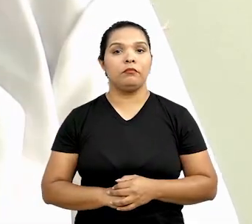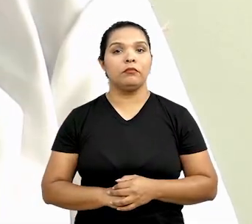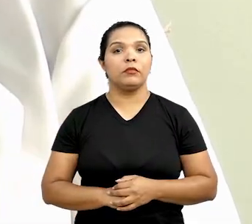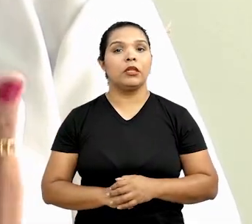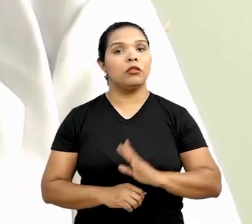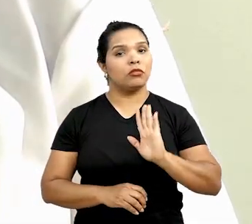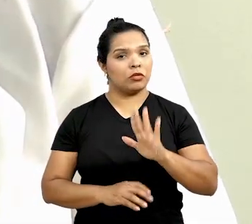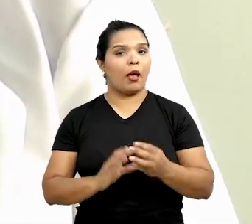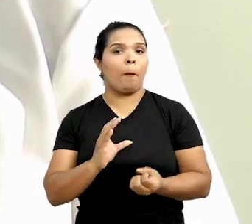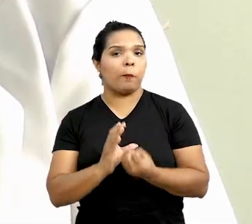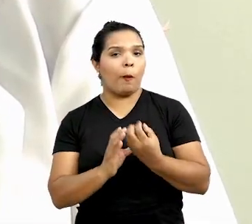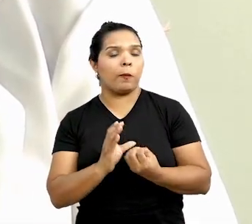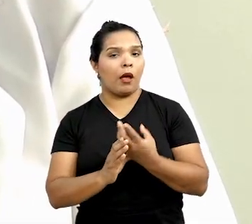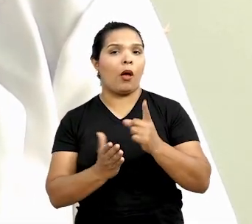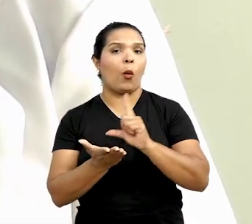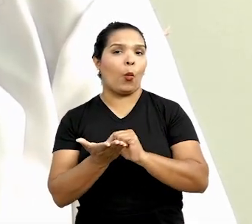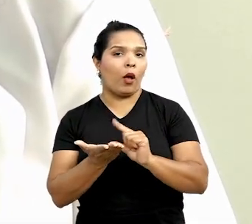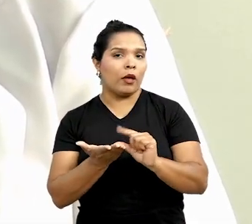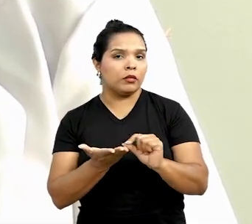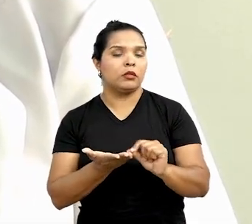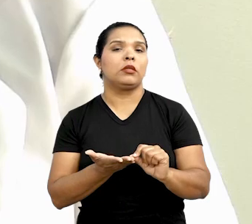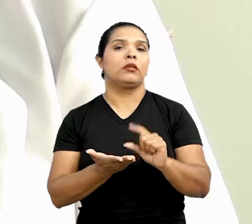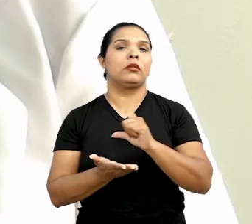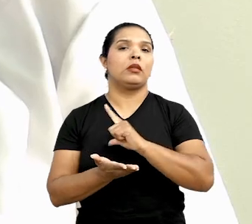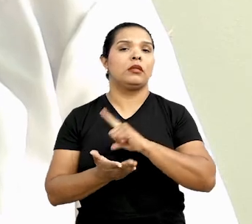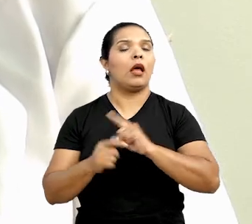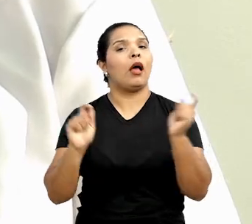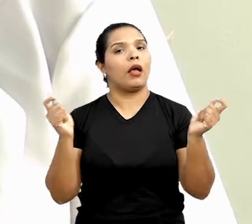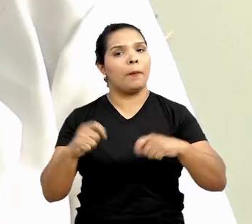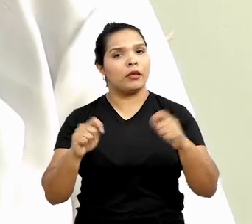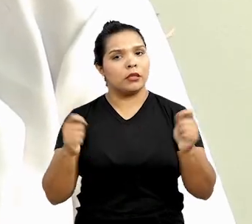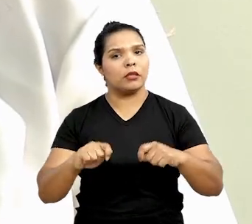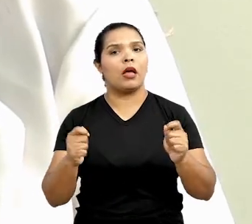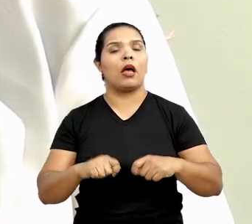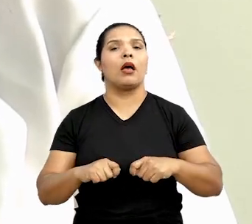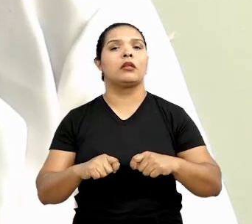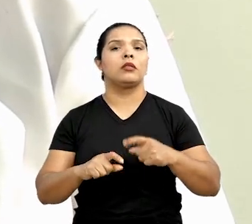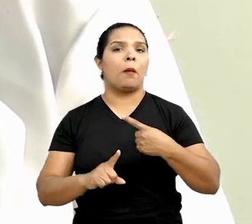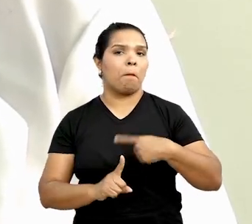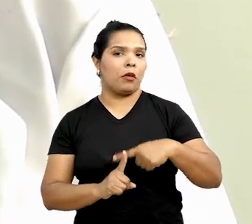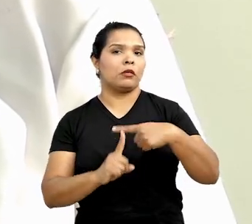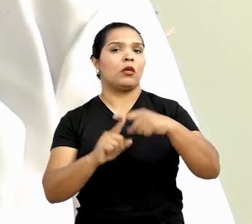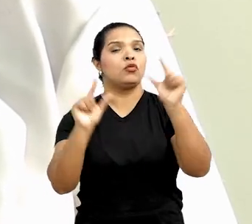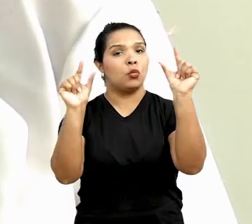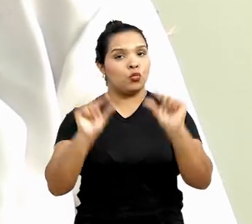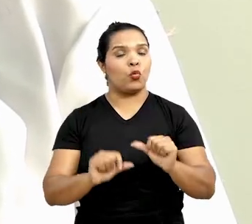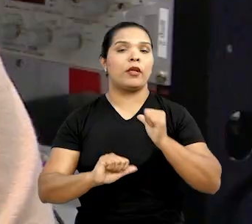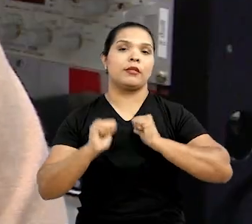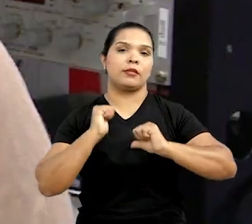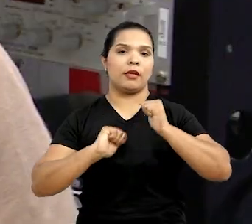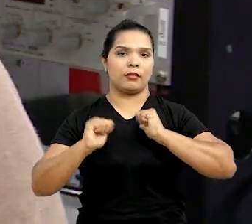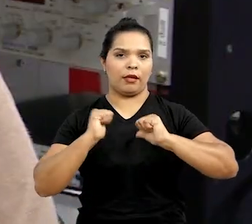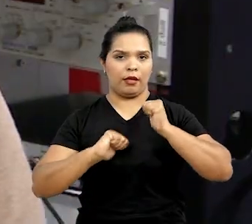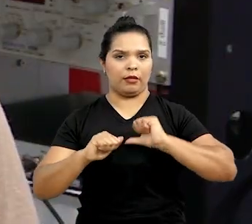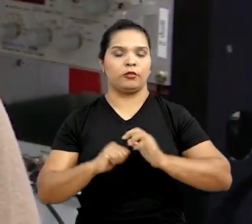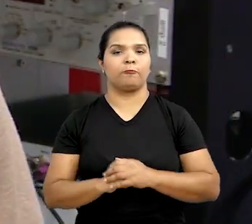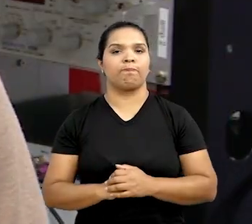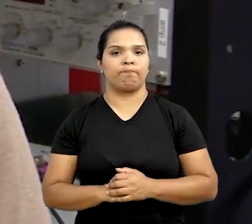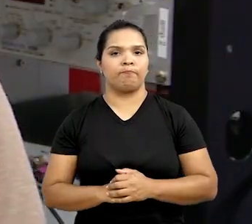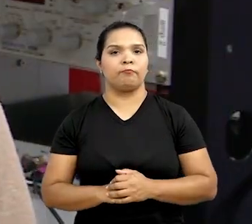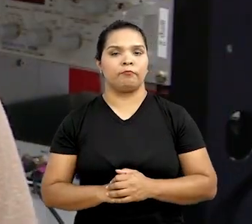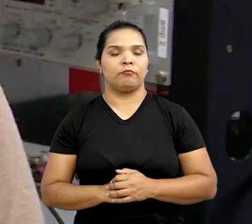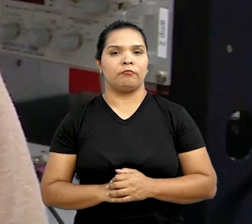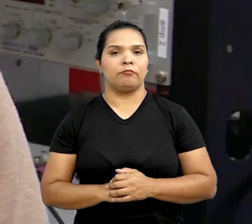e a gente vem produzindo alguns artigos mostrando que ela tem uma capacidade muito grande e potencial de diminuir a ansiedade. Uma das coisas que a gente já